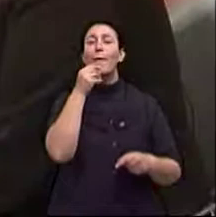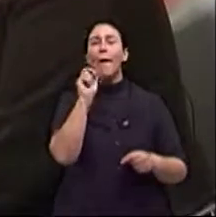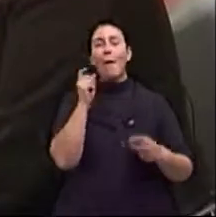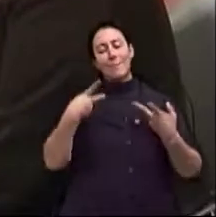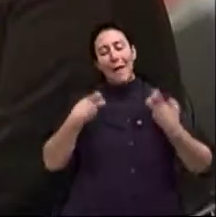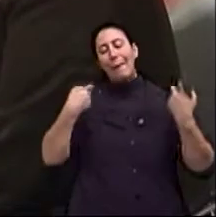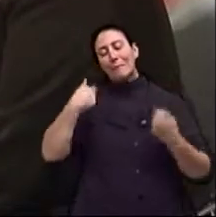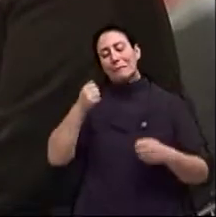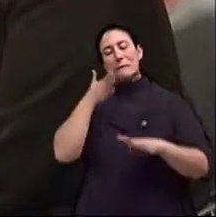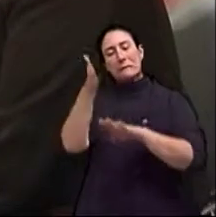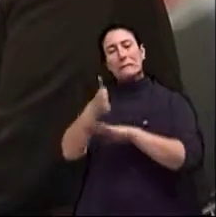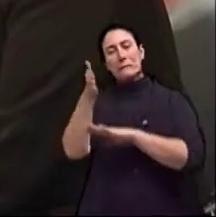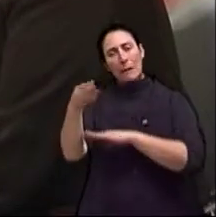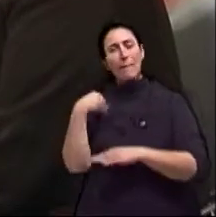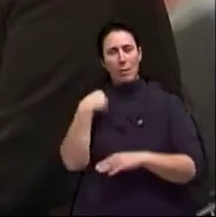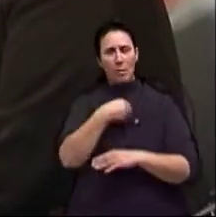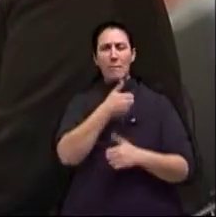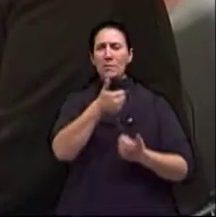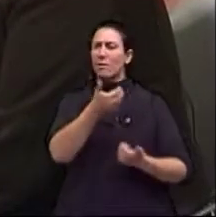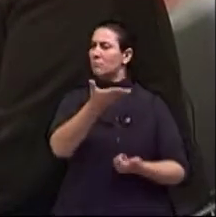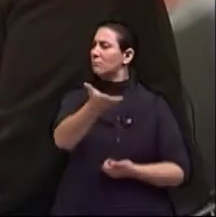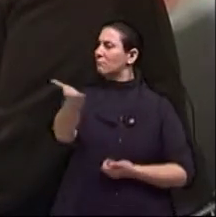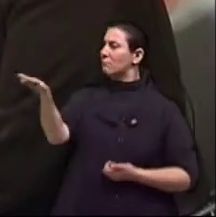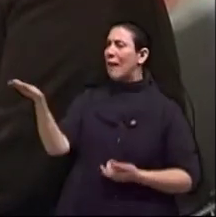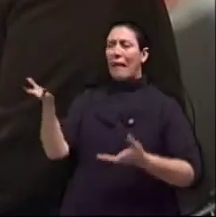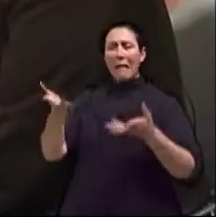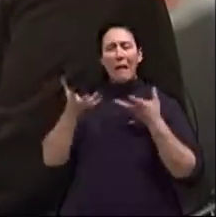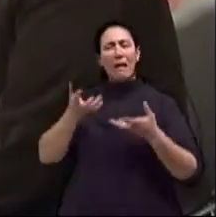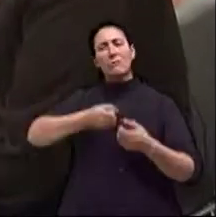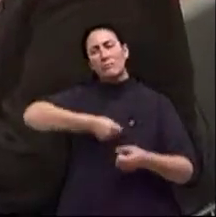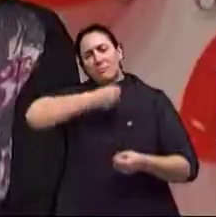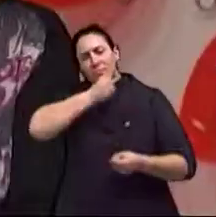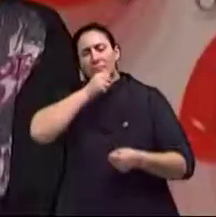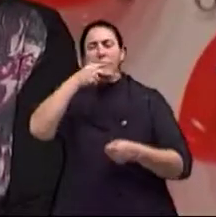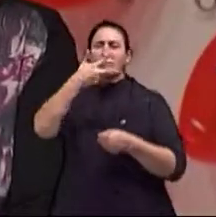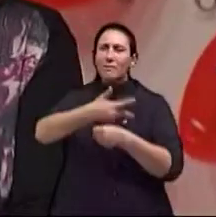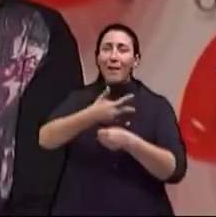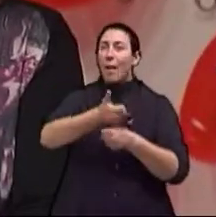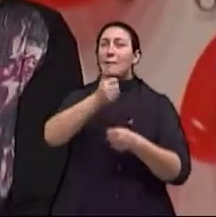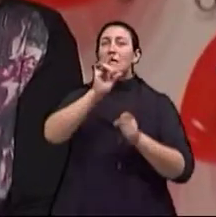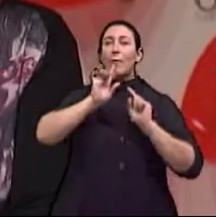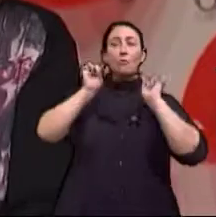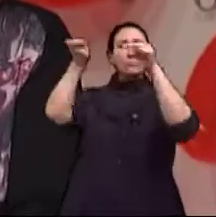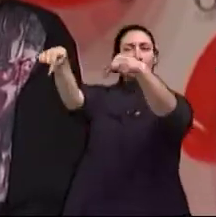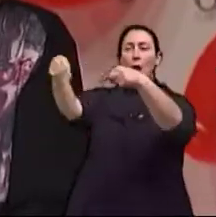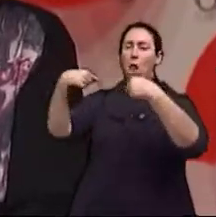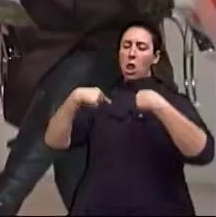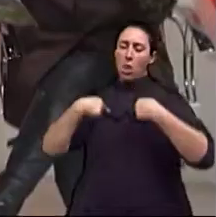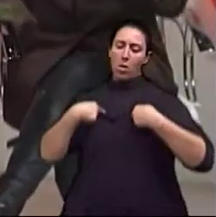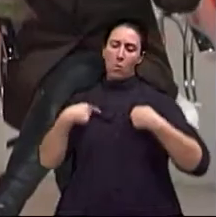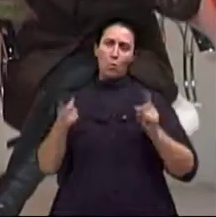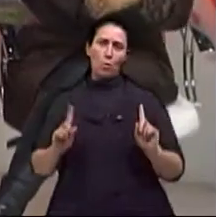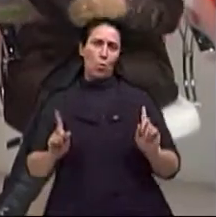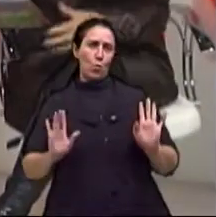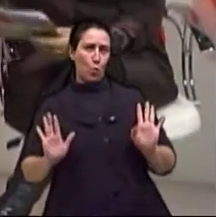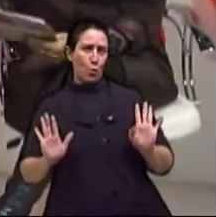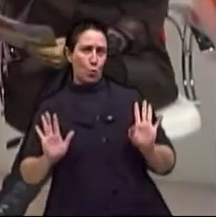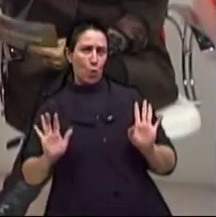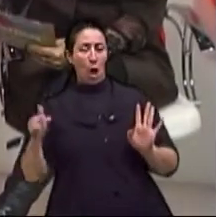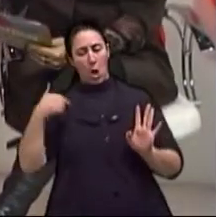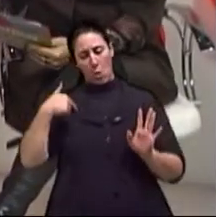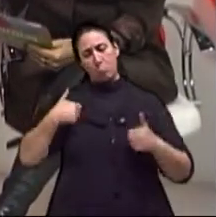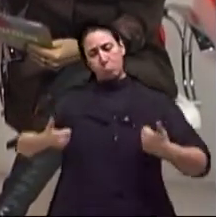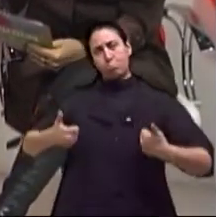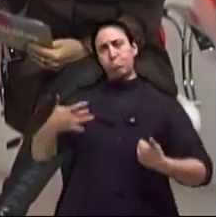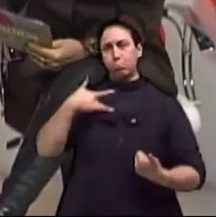mas projetado nos outros né os outros podem vir a envelhecer e podem virar tudo eu vai acontecer isso então com eles